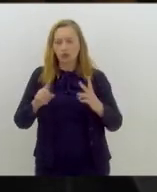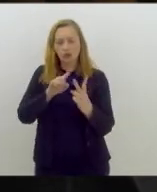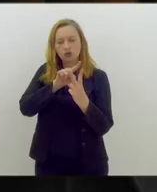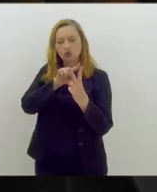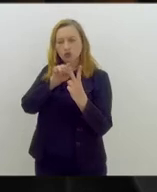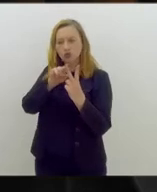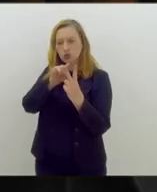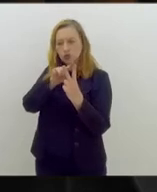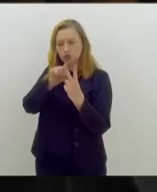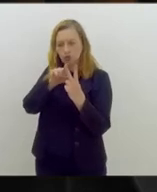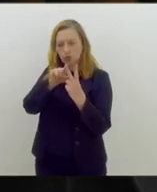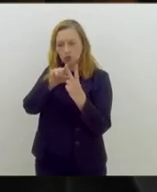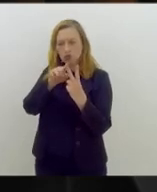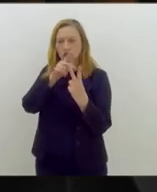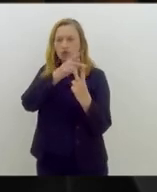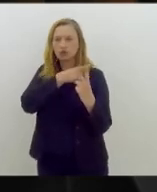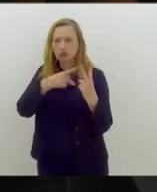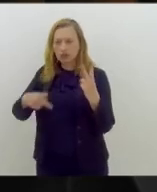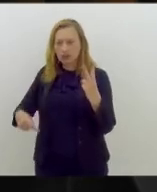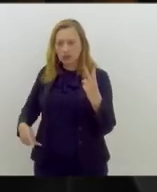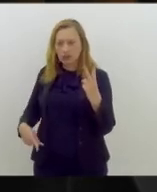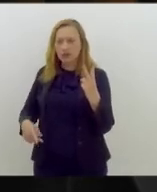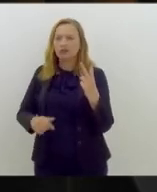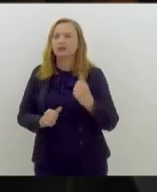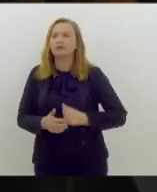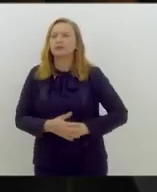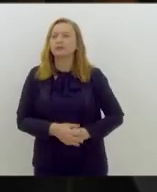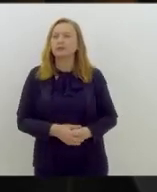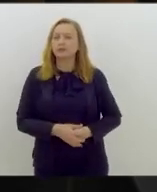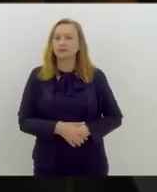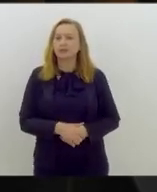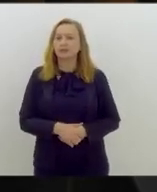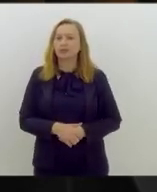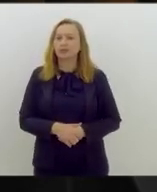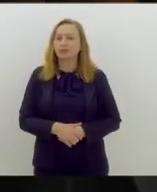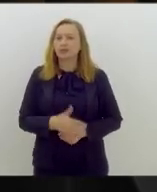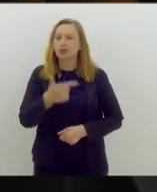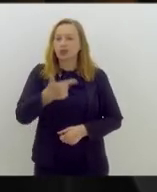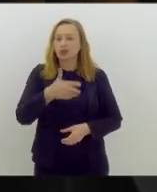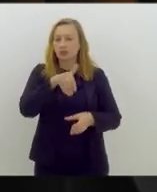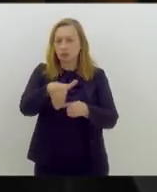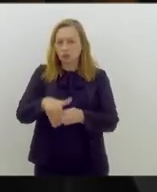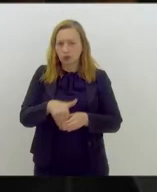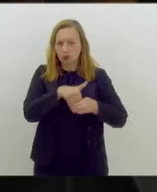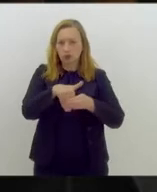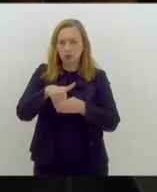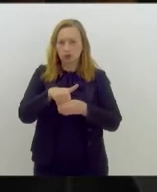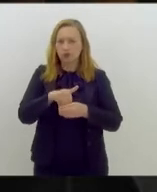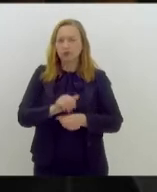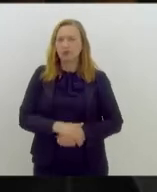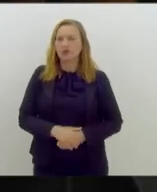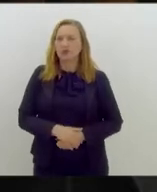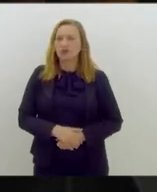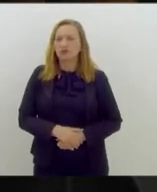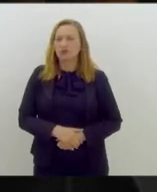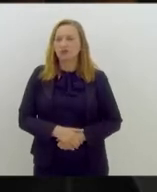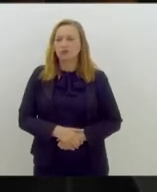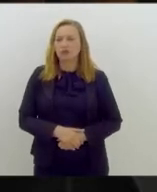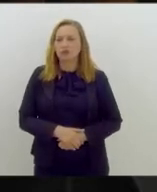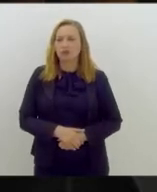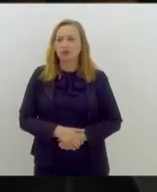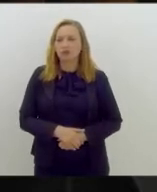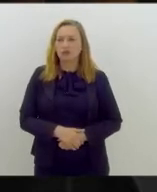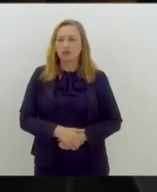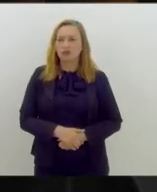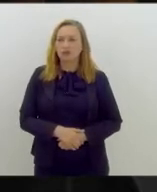candidaturas presidenciais que foram ao segundo turno quem não estava em um